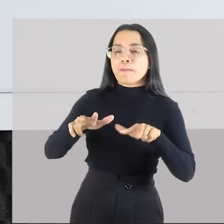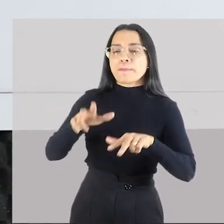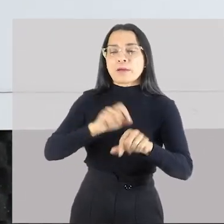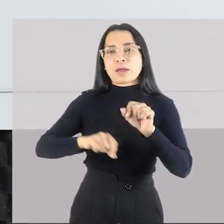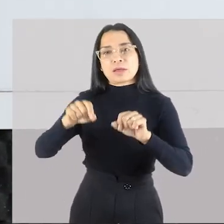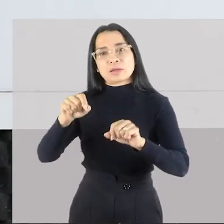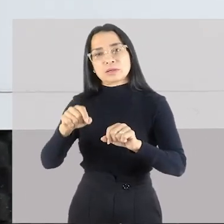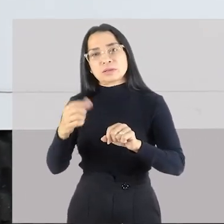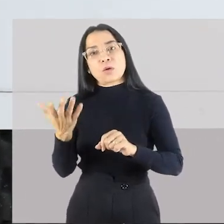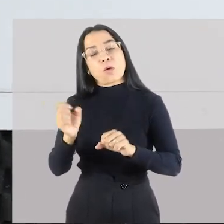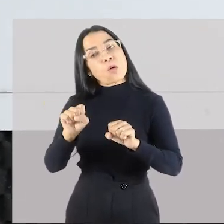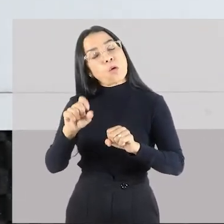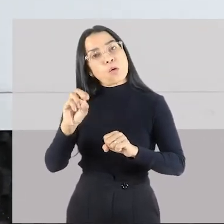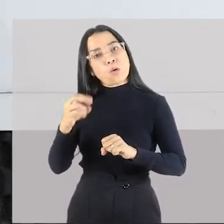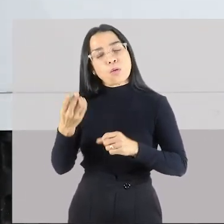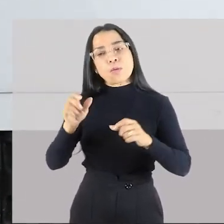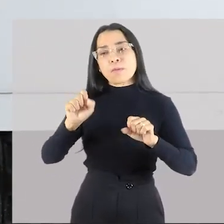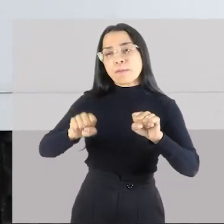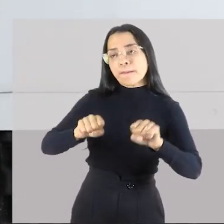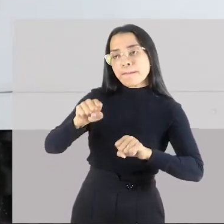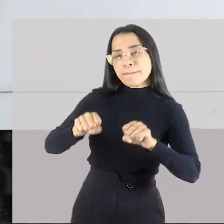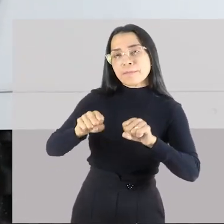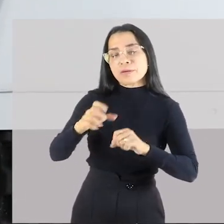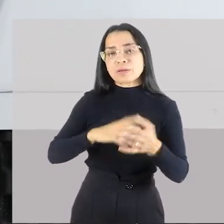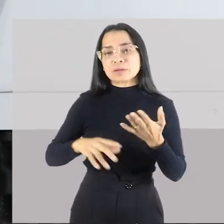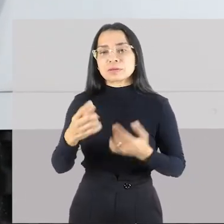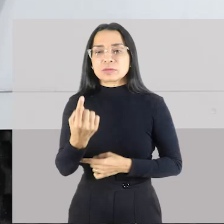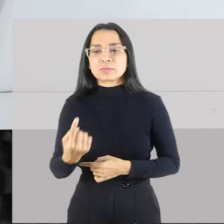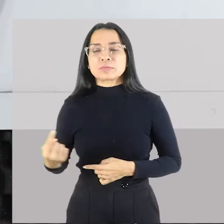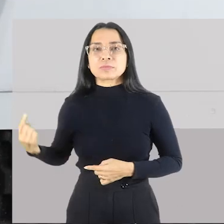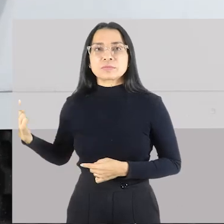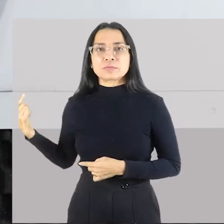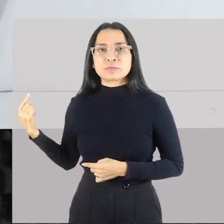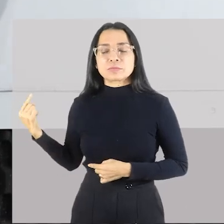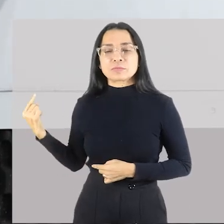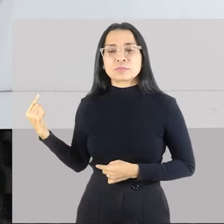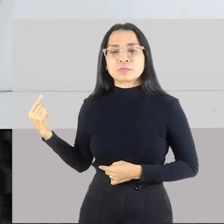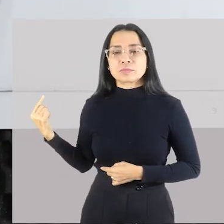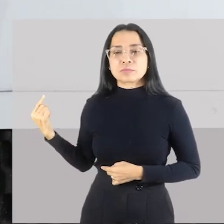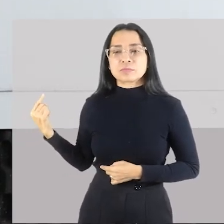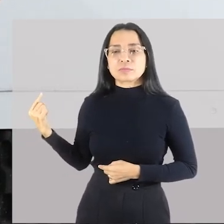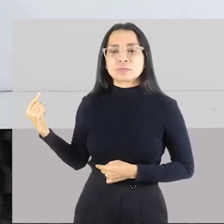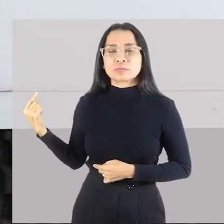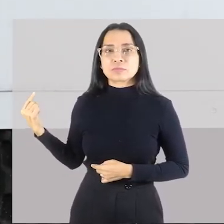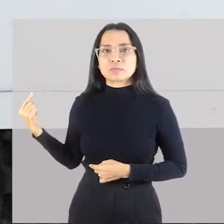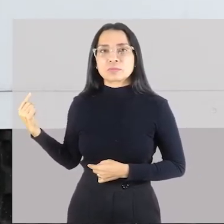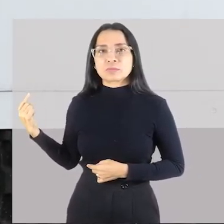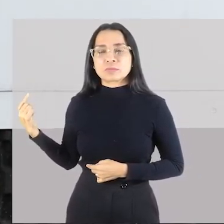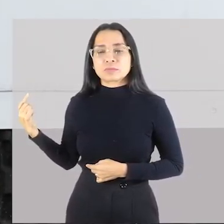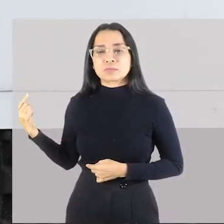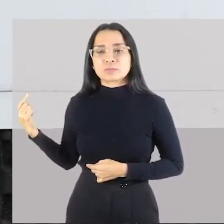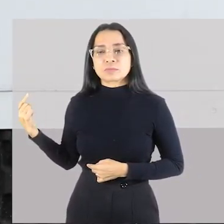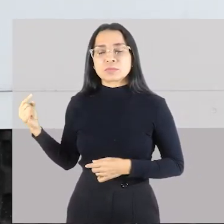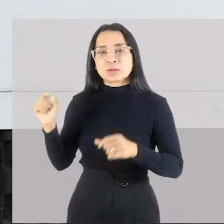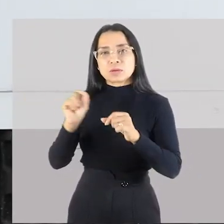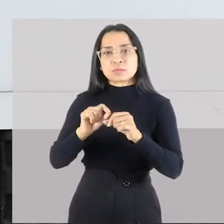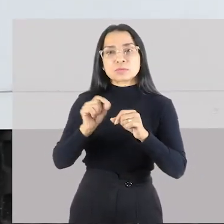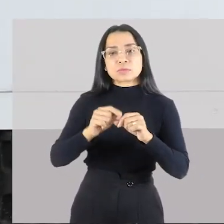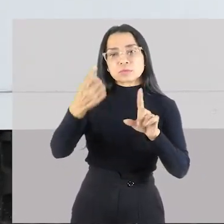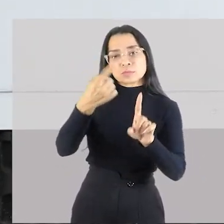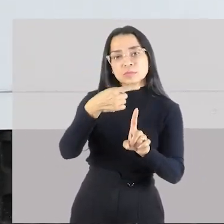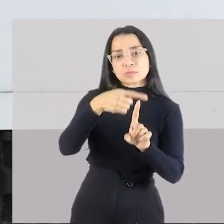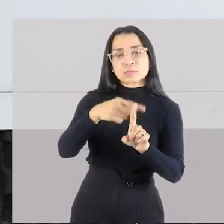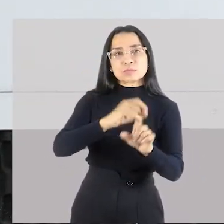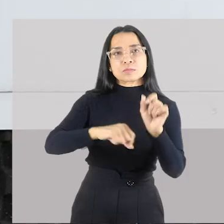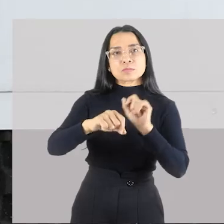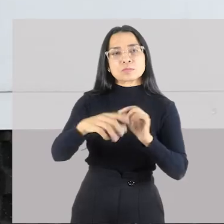Basta a gente resolver. Eu vou multiplicar essa equação aqui por menos 2. Vou fazer pela adição, né?